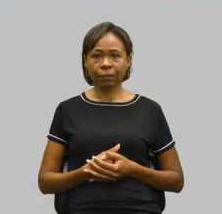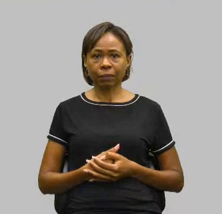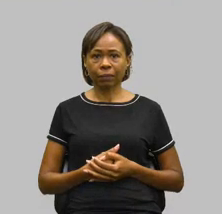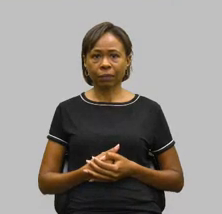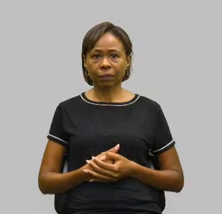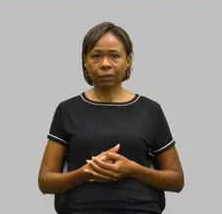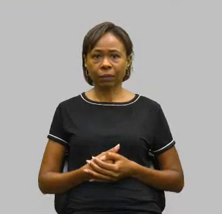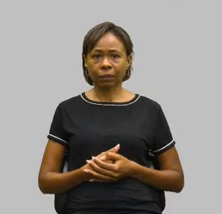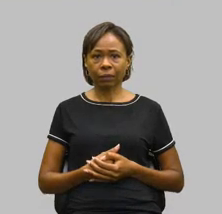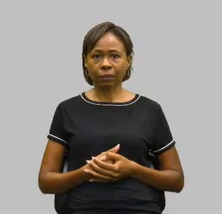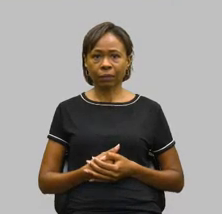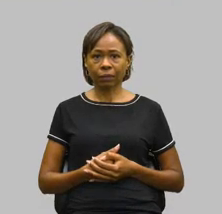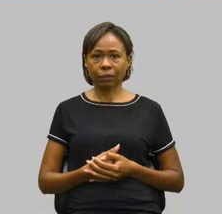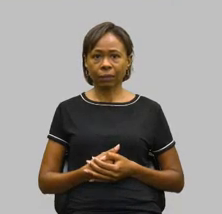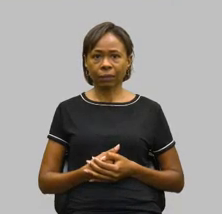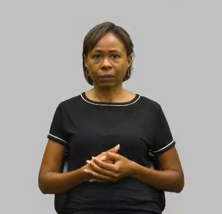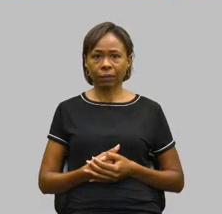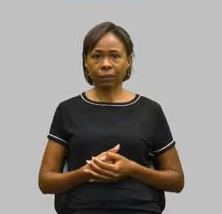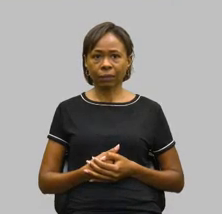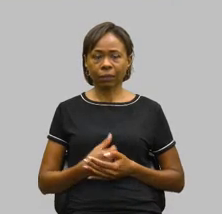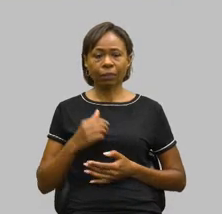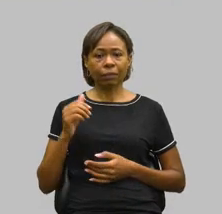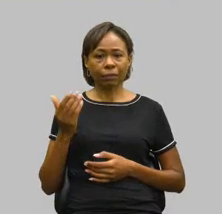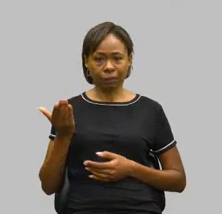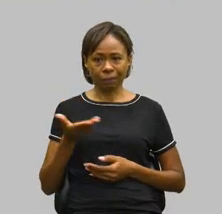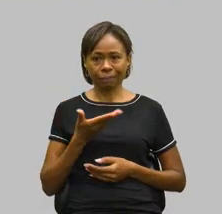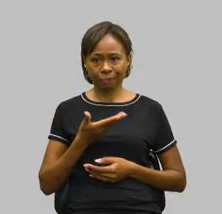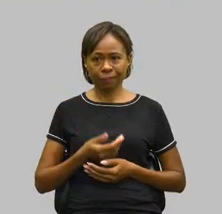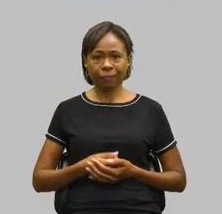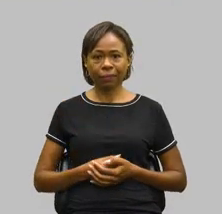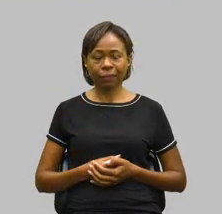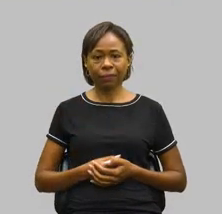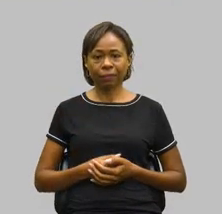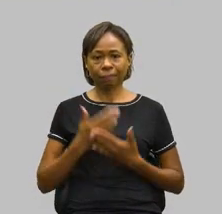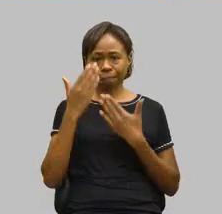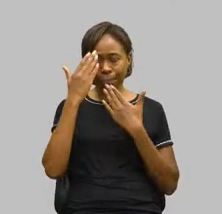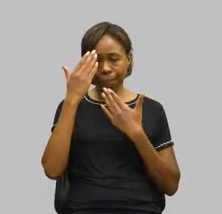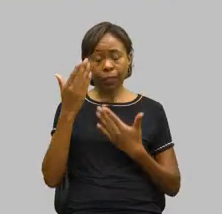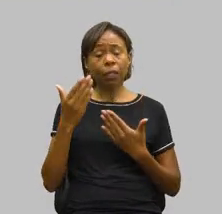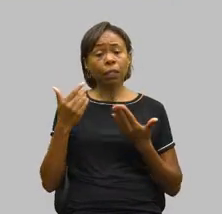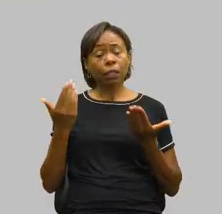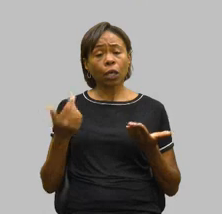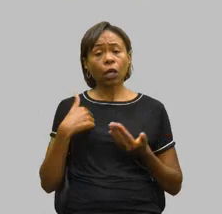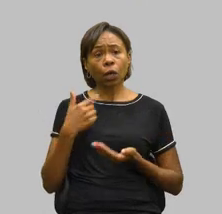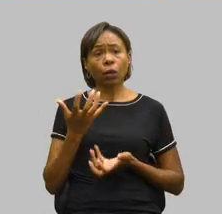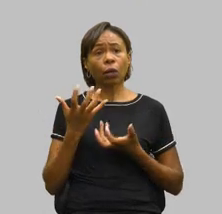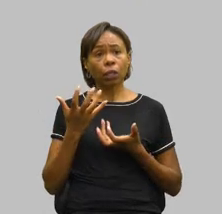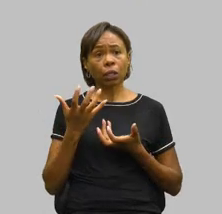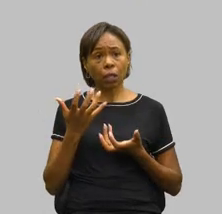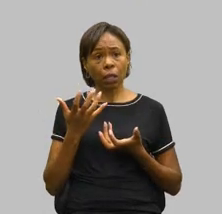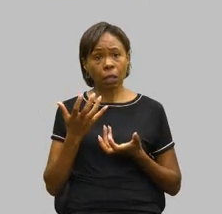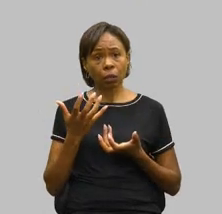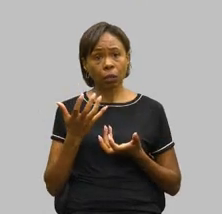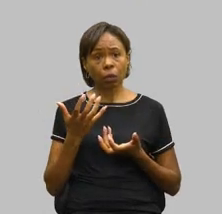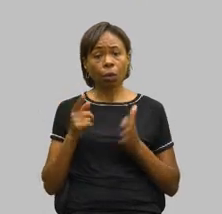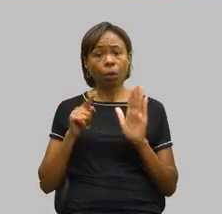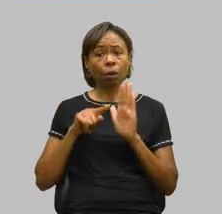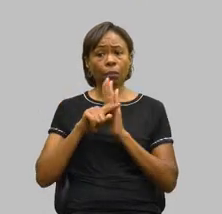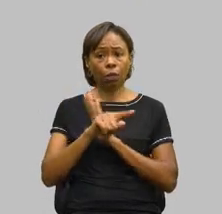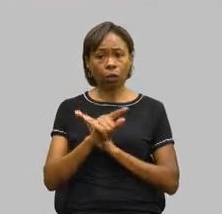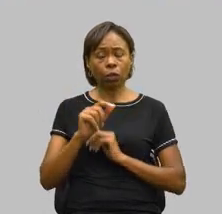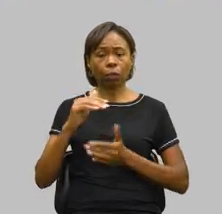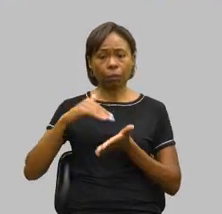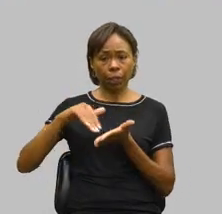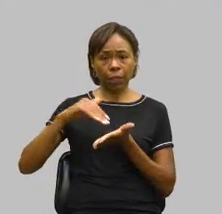tempo com a palavra deputada Amanda Obrigada Presidente eu gostaria de fazer para a secretária al